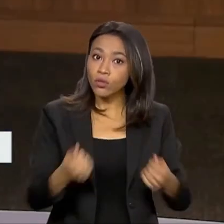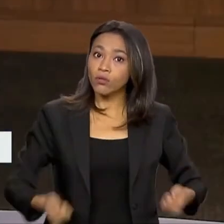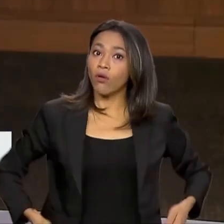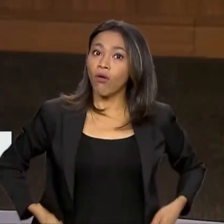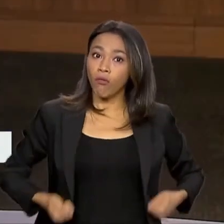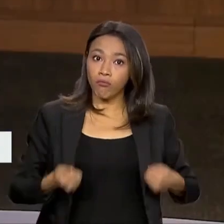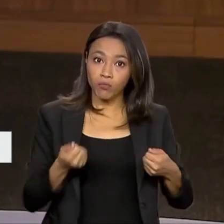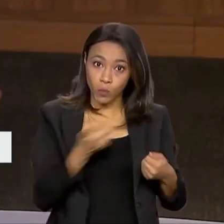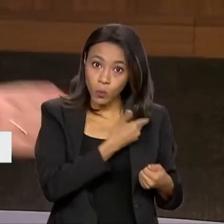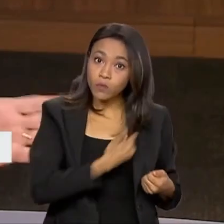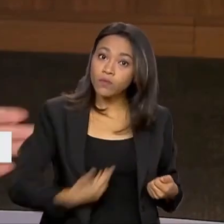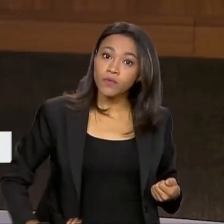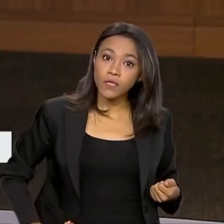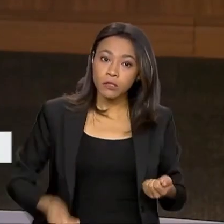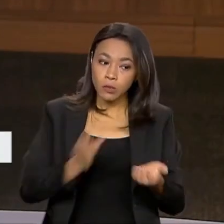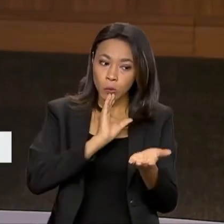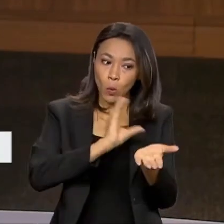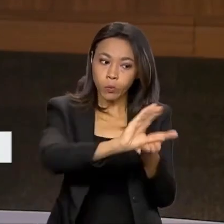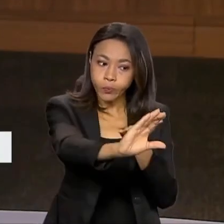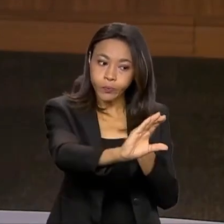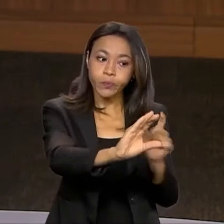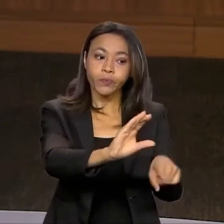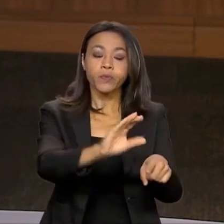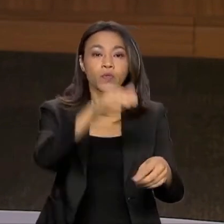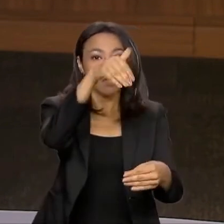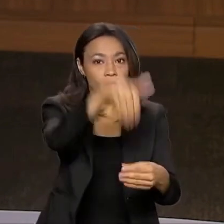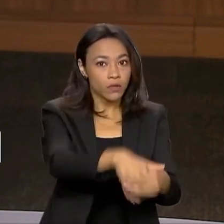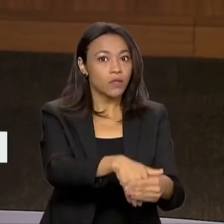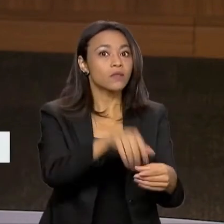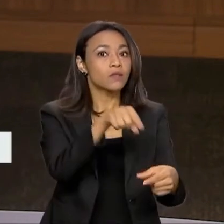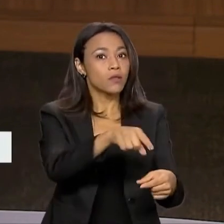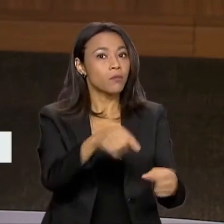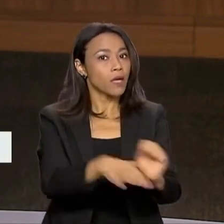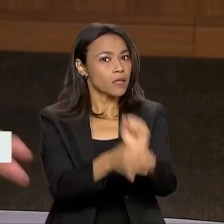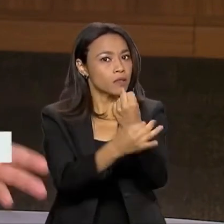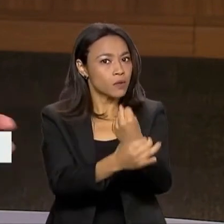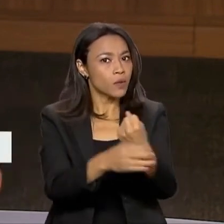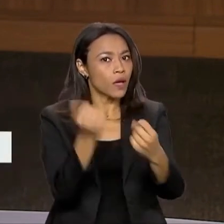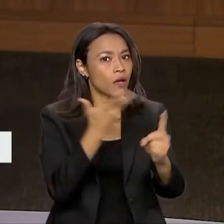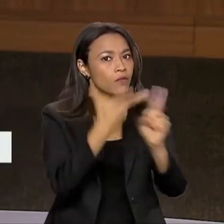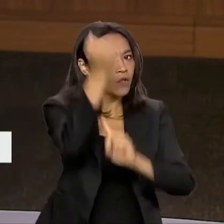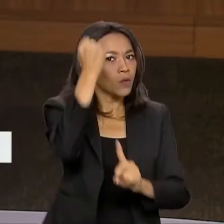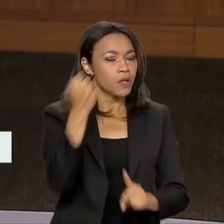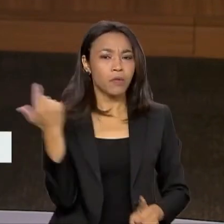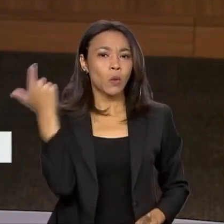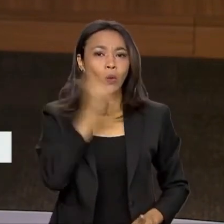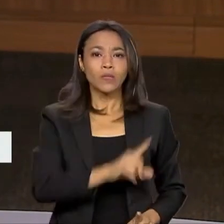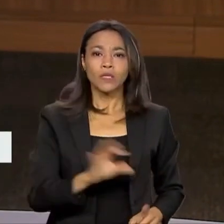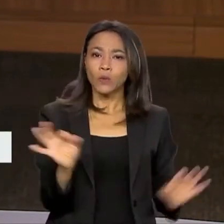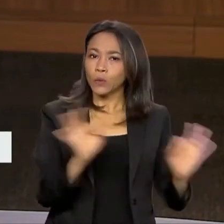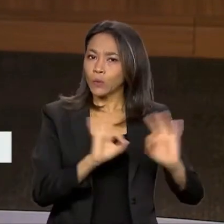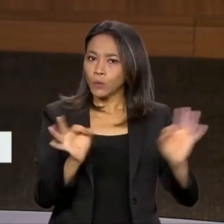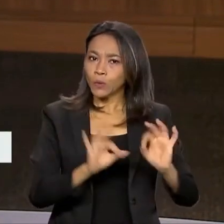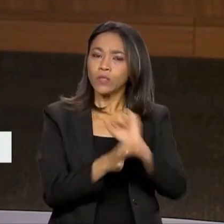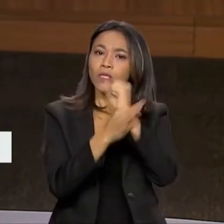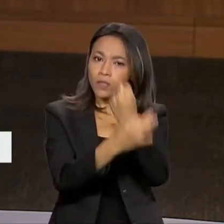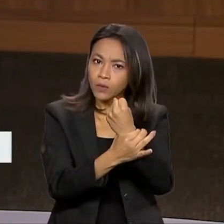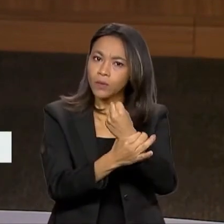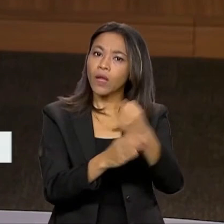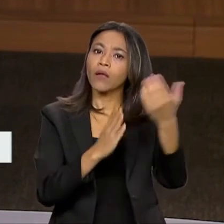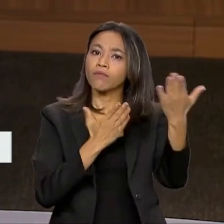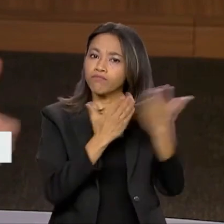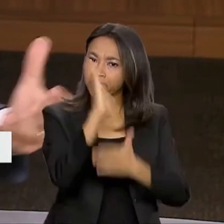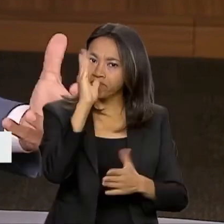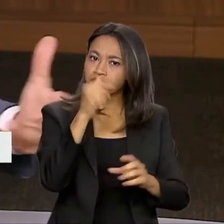investidos na eleição de 2022 para garantir a vitória do governo e nem isso foi capaz de garantir essa vitória